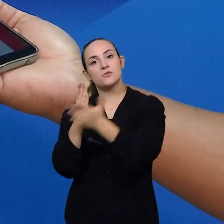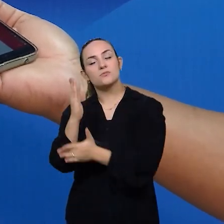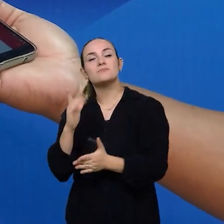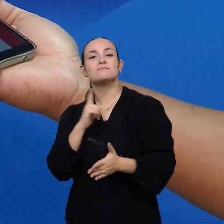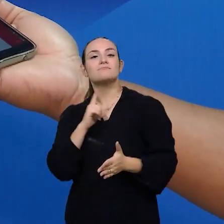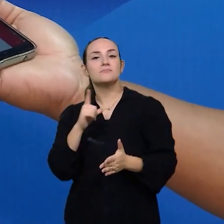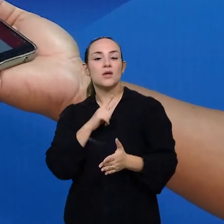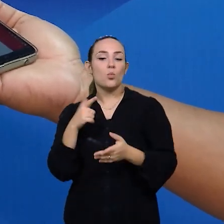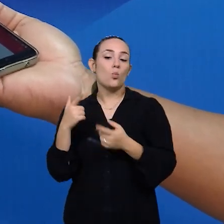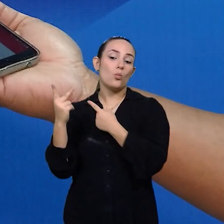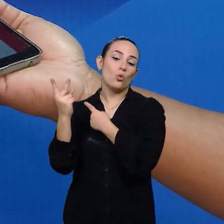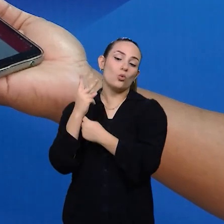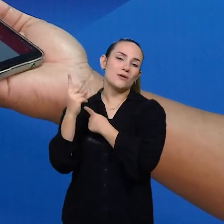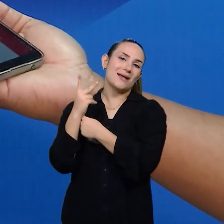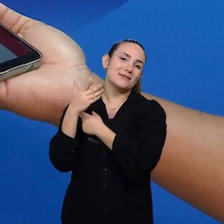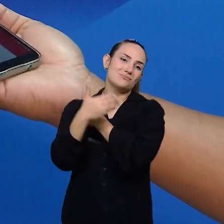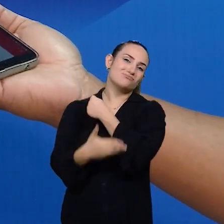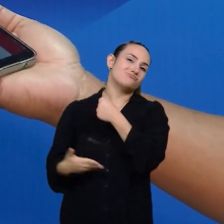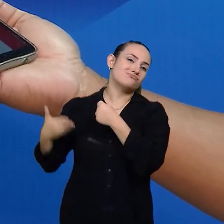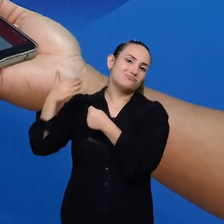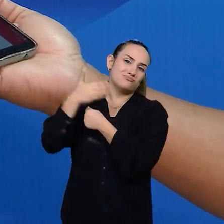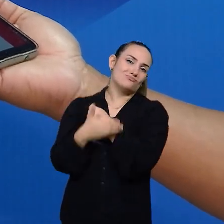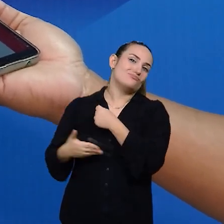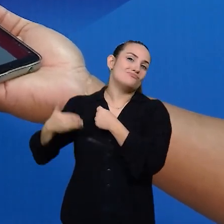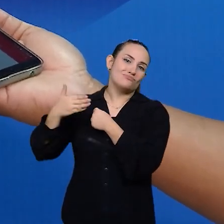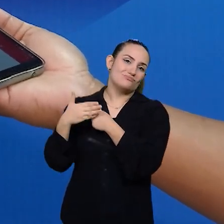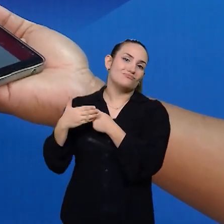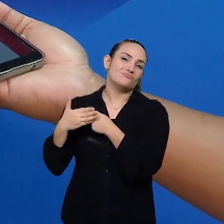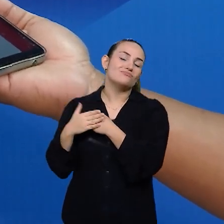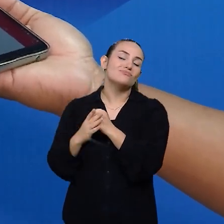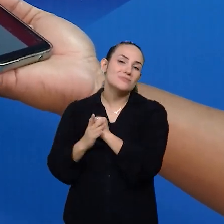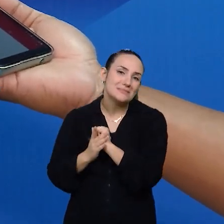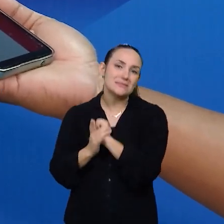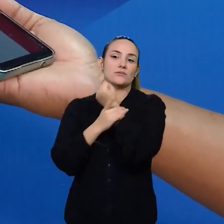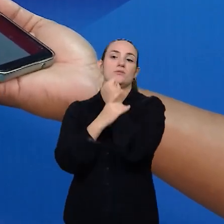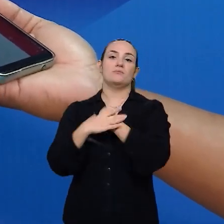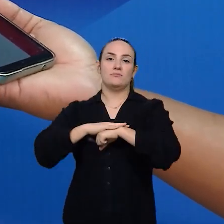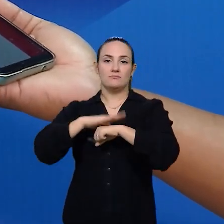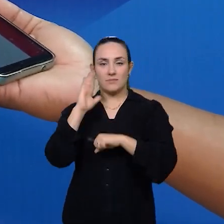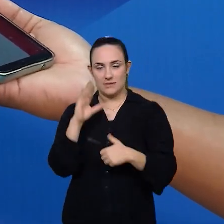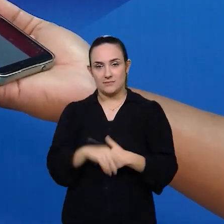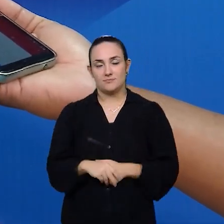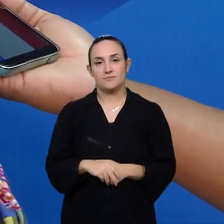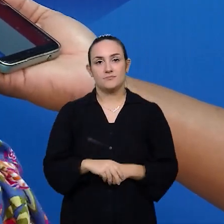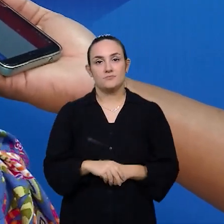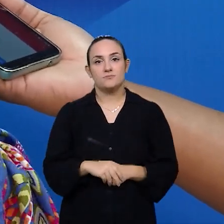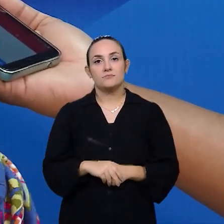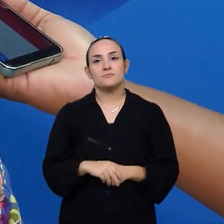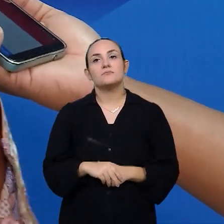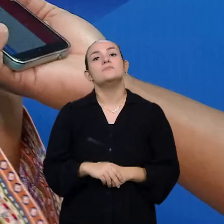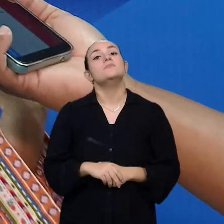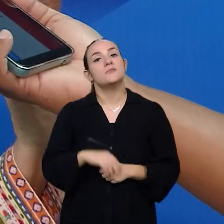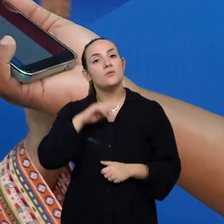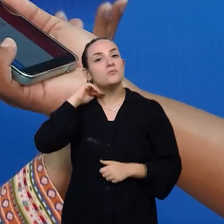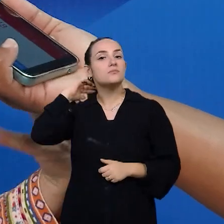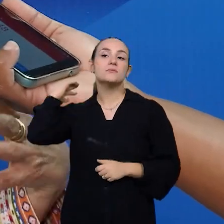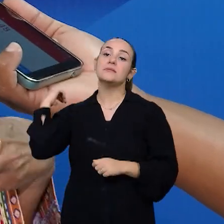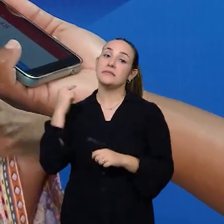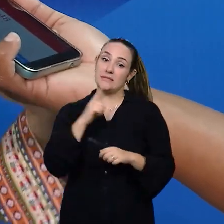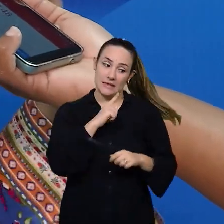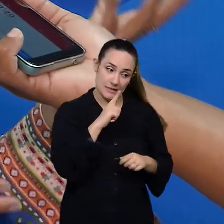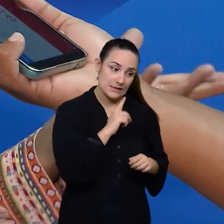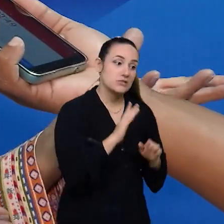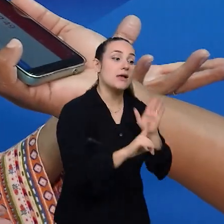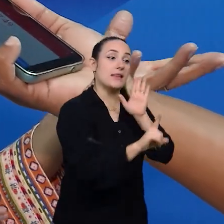aprovou, ela nos dá um resguardo. Você fica resguardada, você fica amparada. Além de você ter todo o